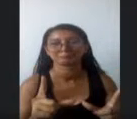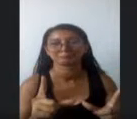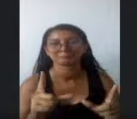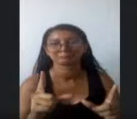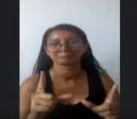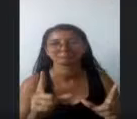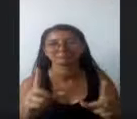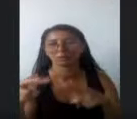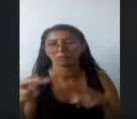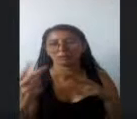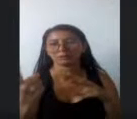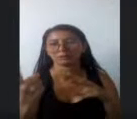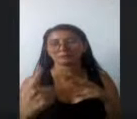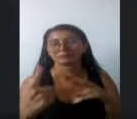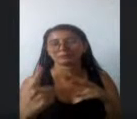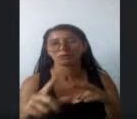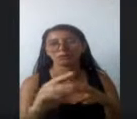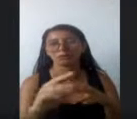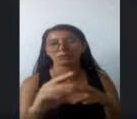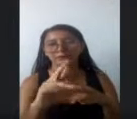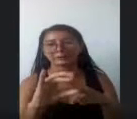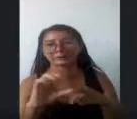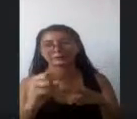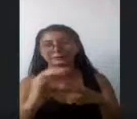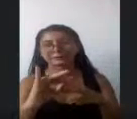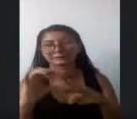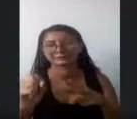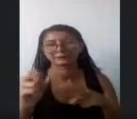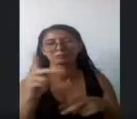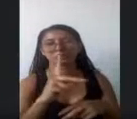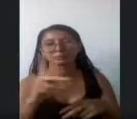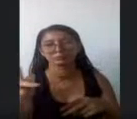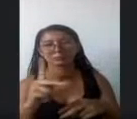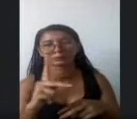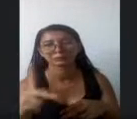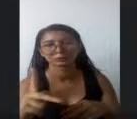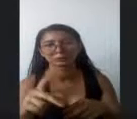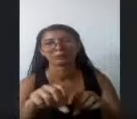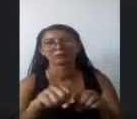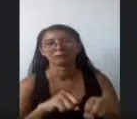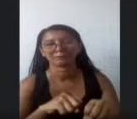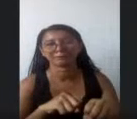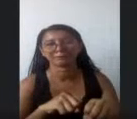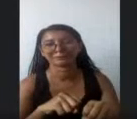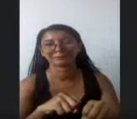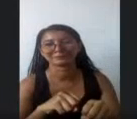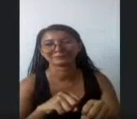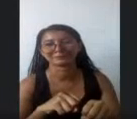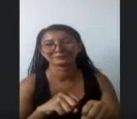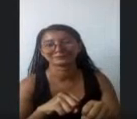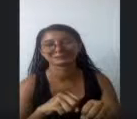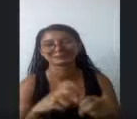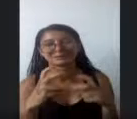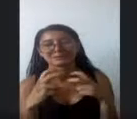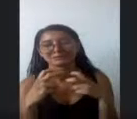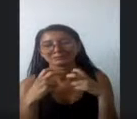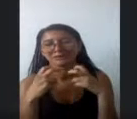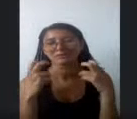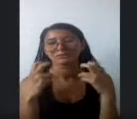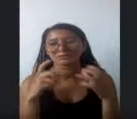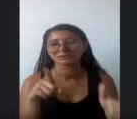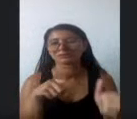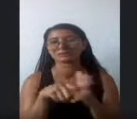minha professora lá da graduação. Ela estava com vergonha de perguntar se você foi aluno